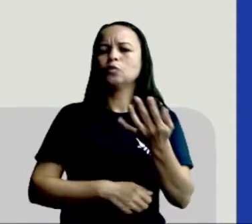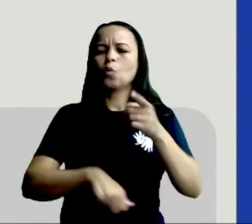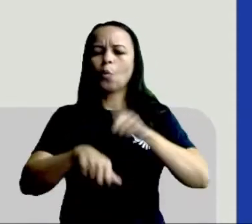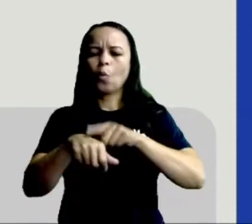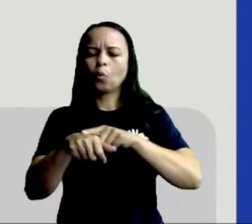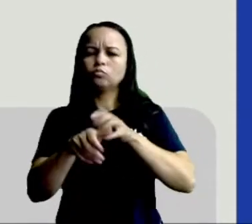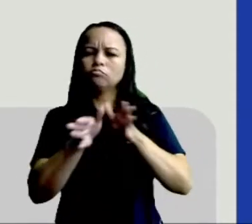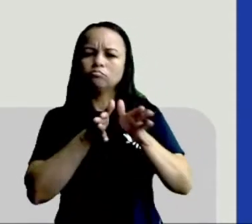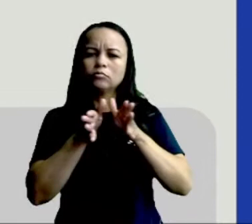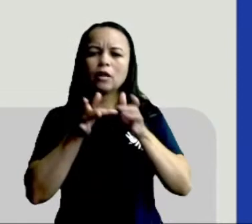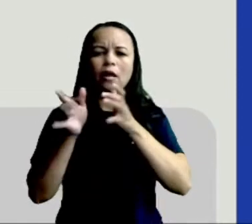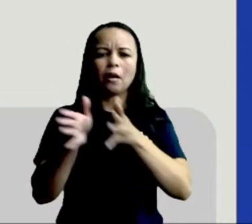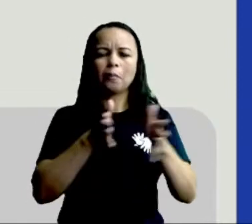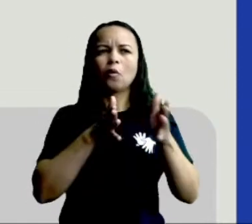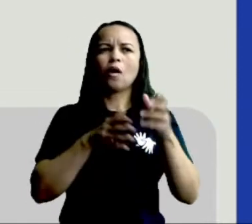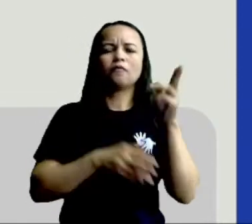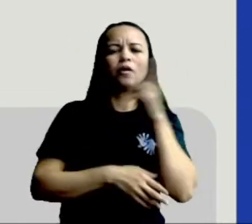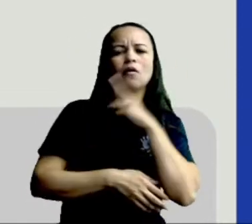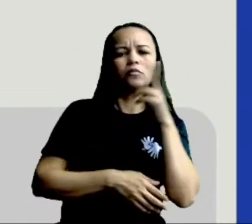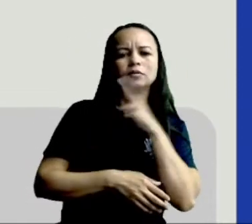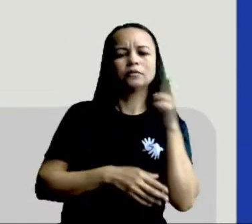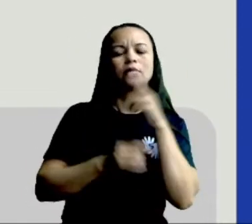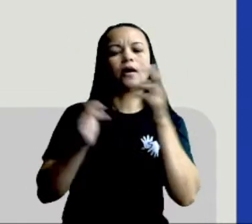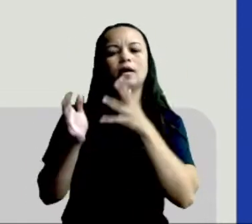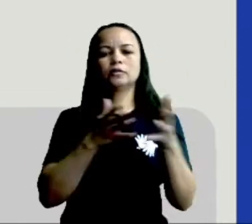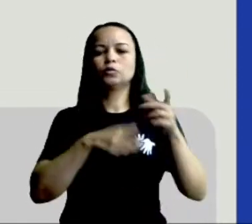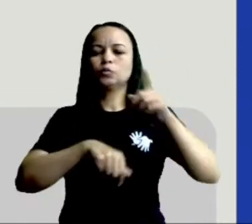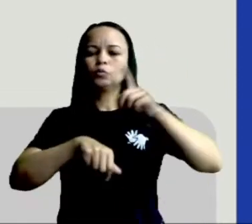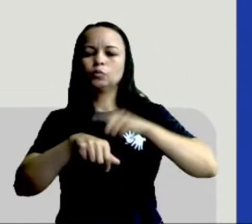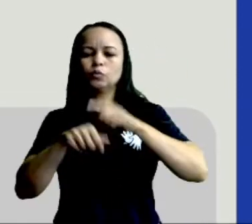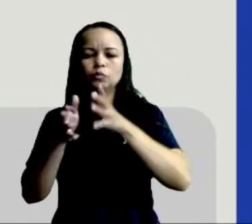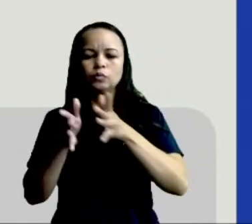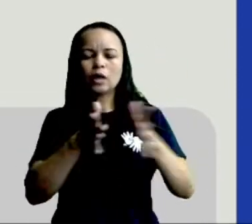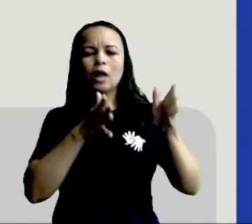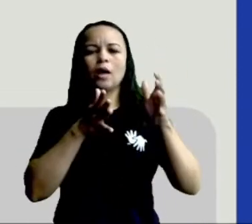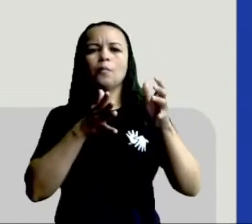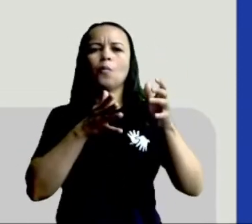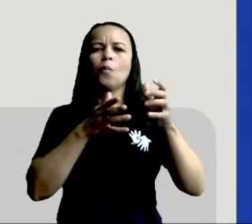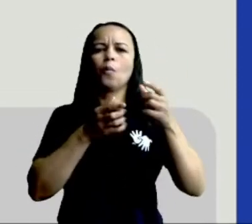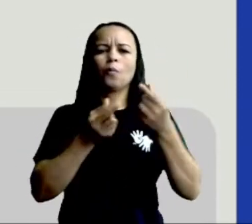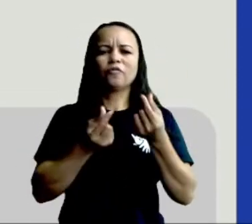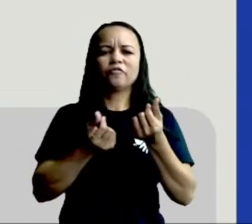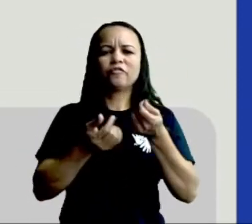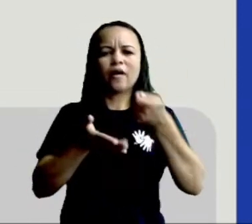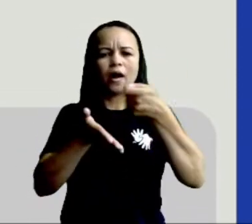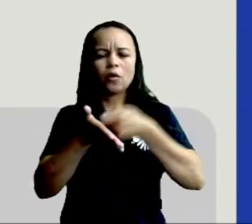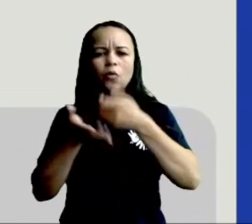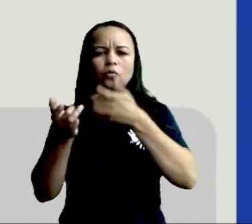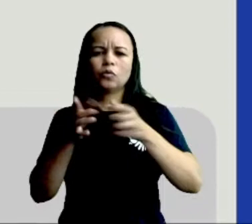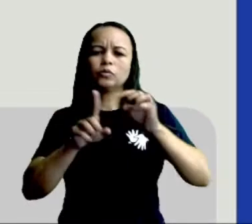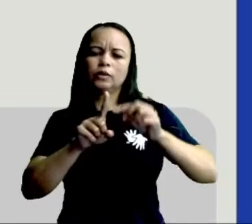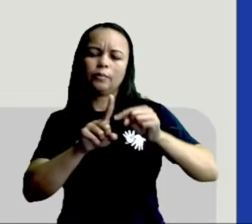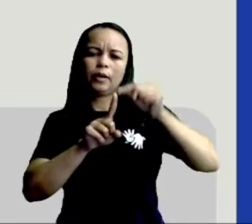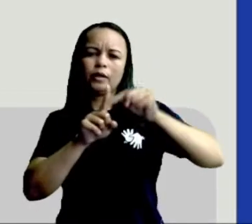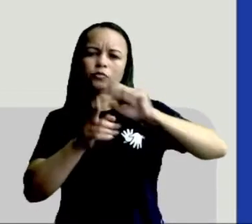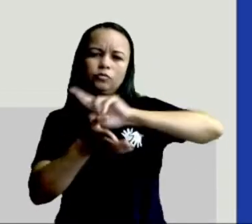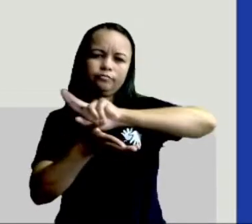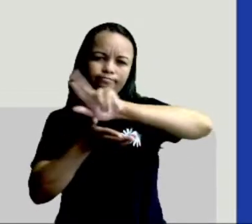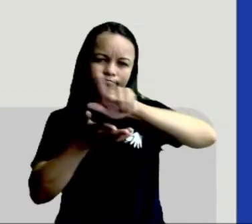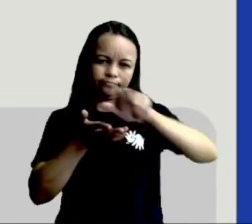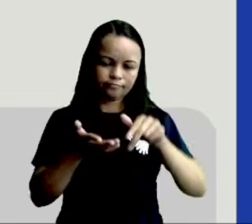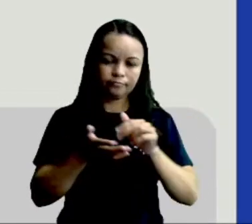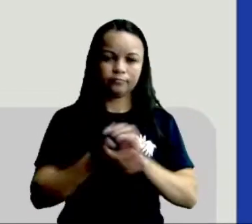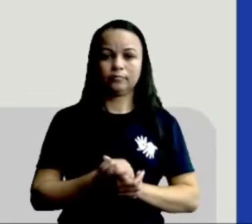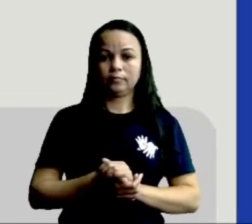tempo, a velocidade, comprimento, preço, idade, temperatura, entre outros. As grandezas